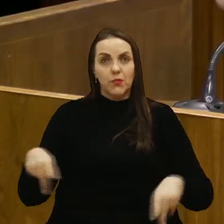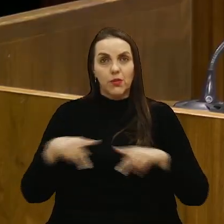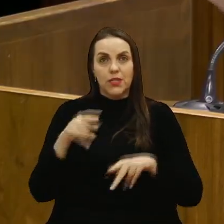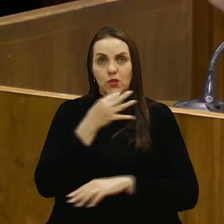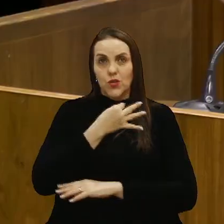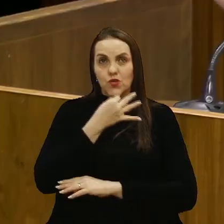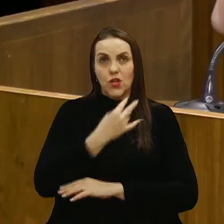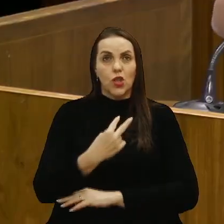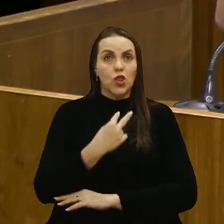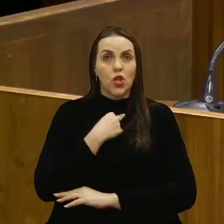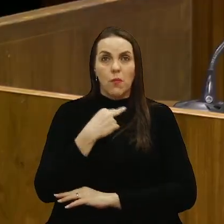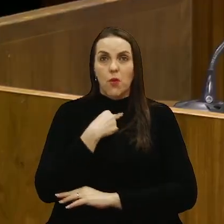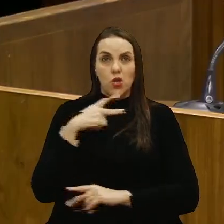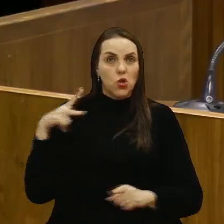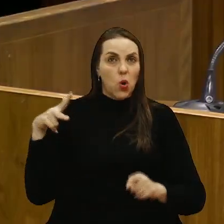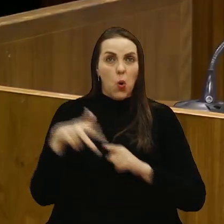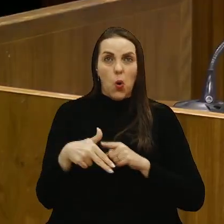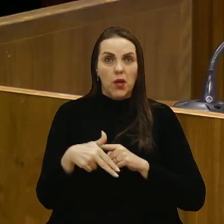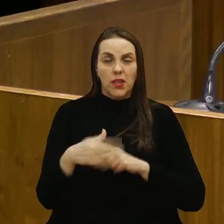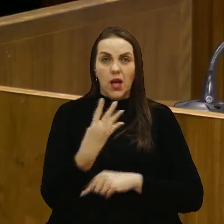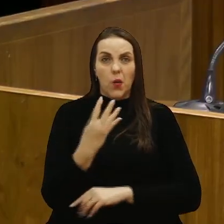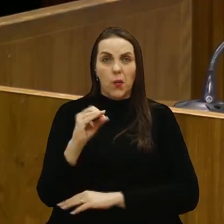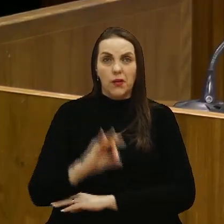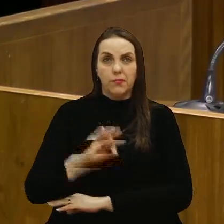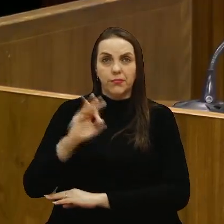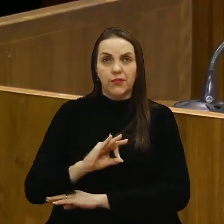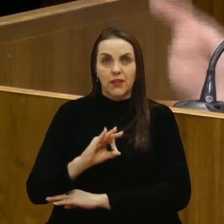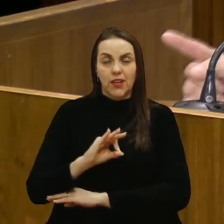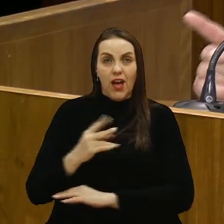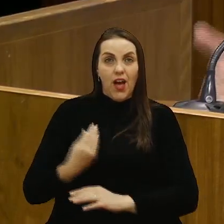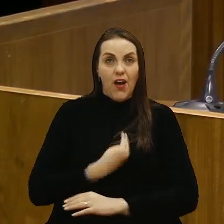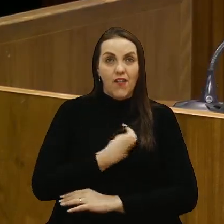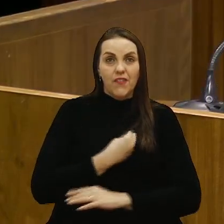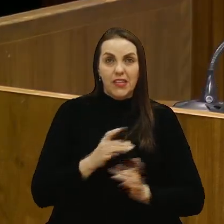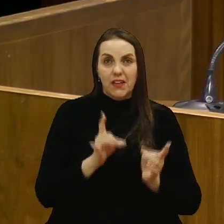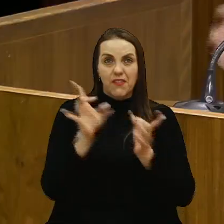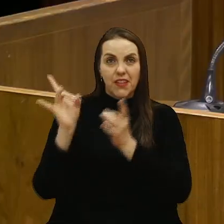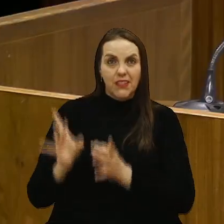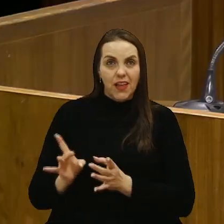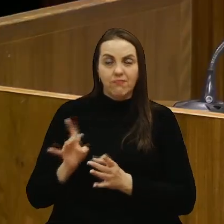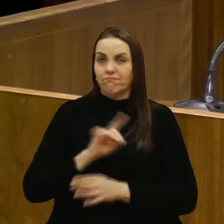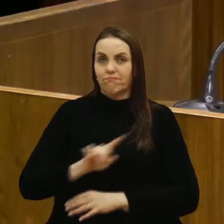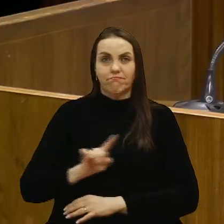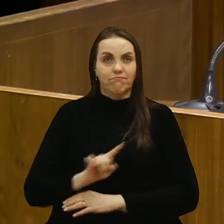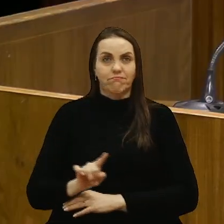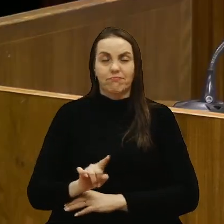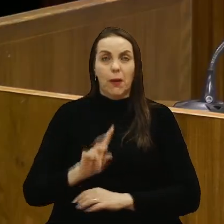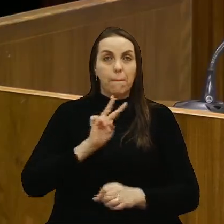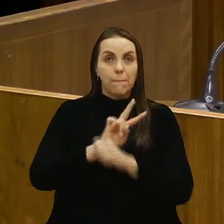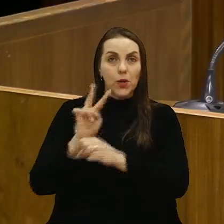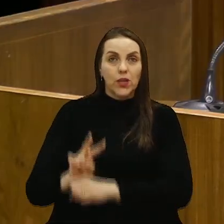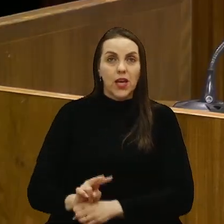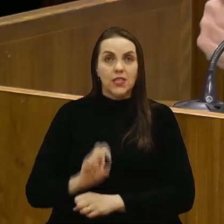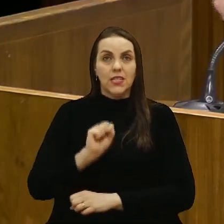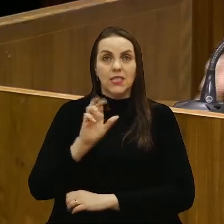não pode ser cortada em 40%. A vida não se vende, a vida se protege e o SAMU se